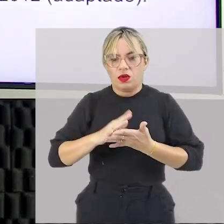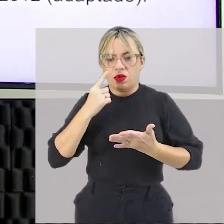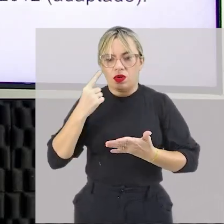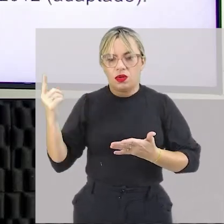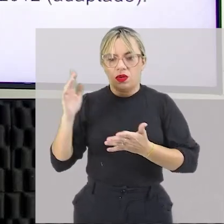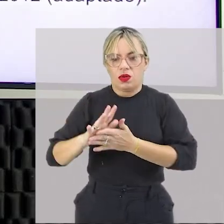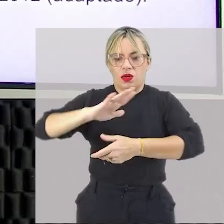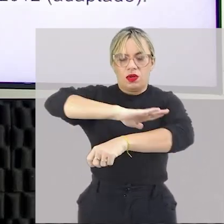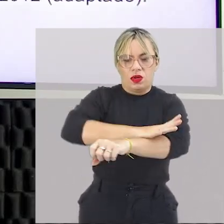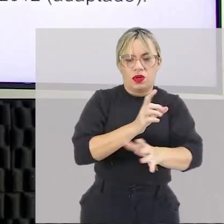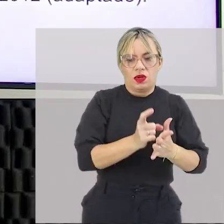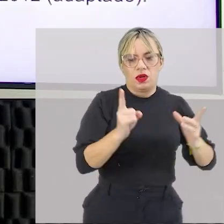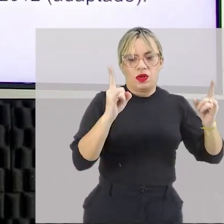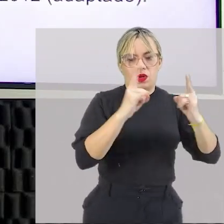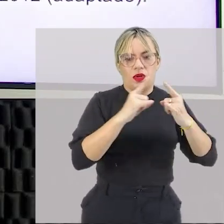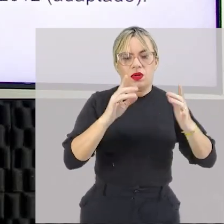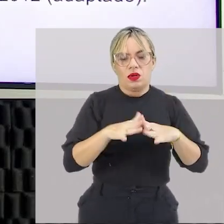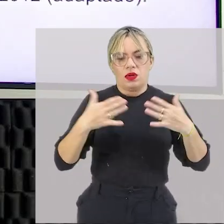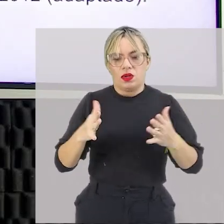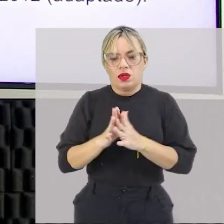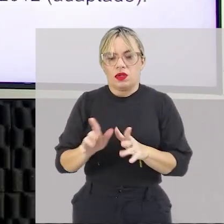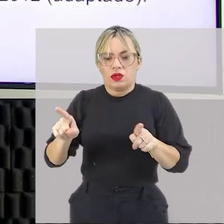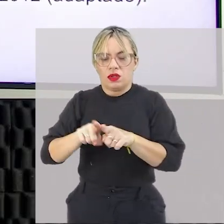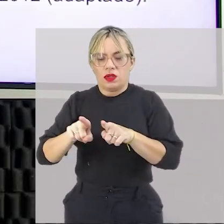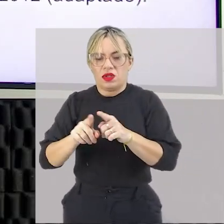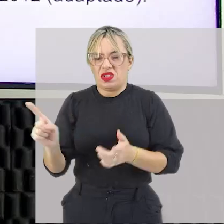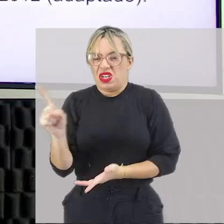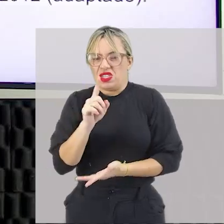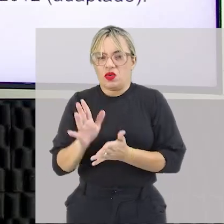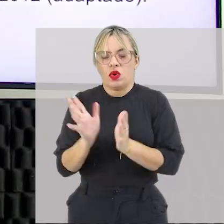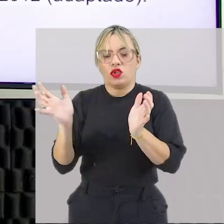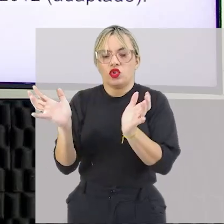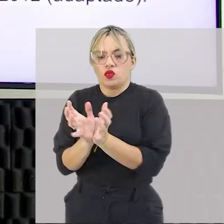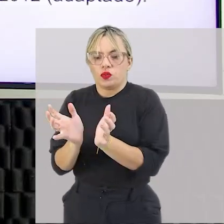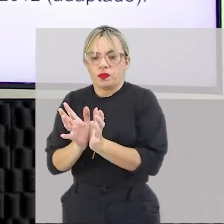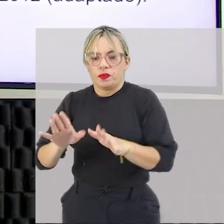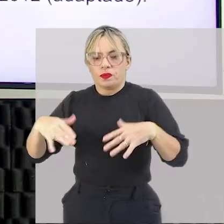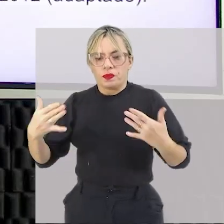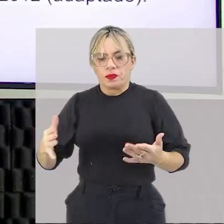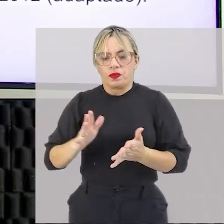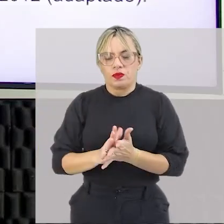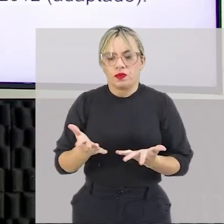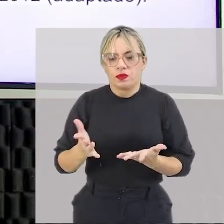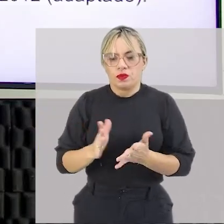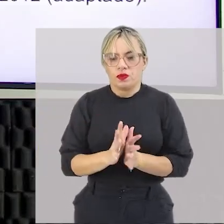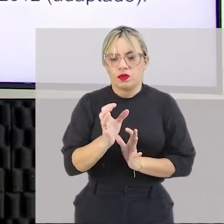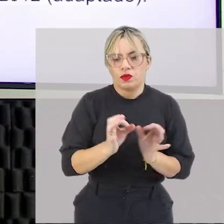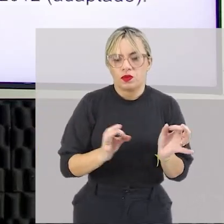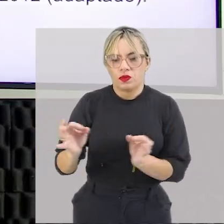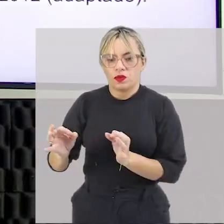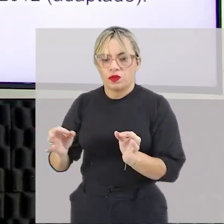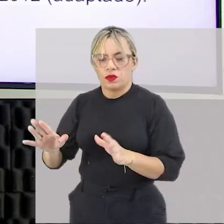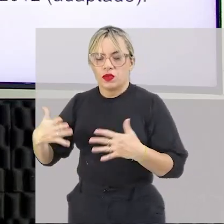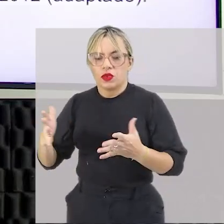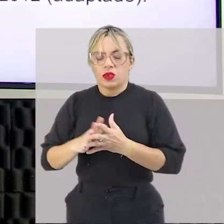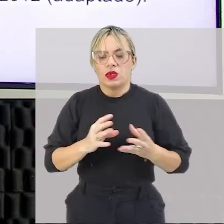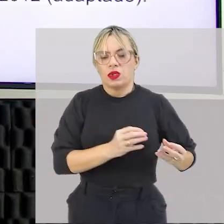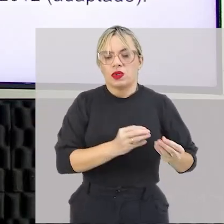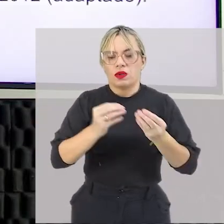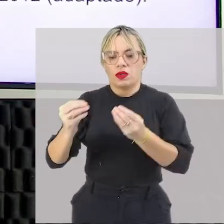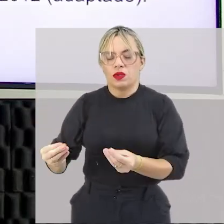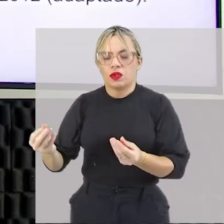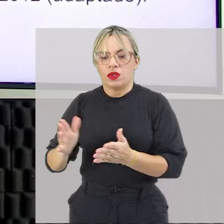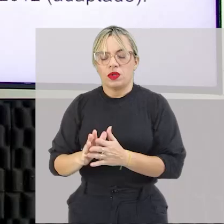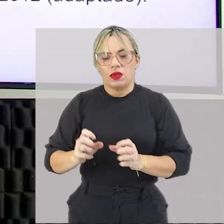racismo institucional, e grifaria aqui, é uma negação coletiva de uma organização em